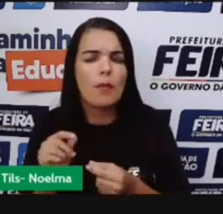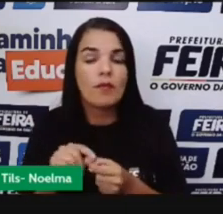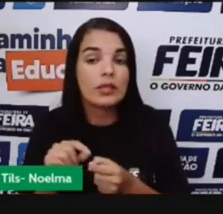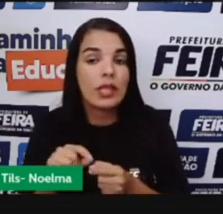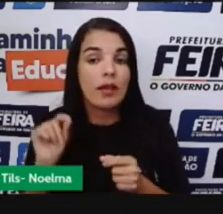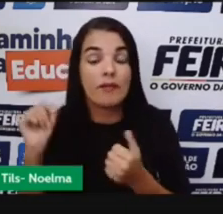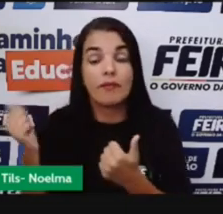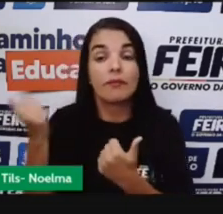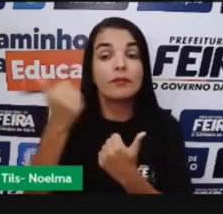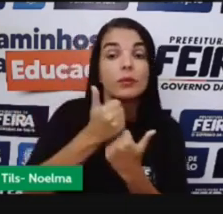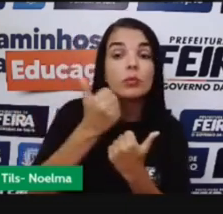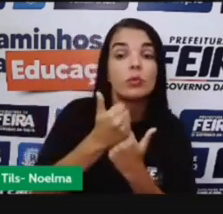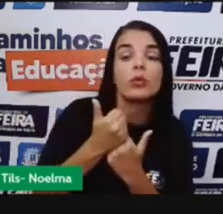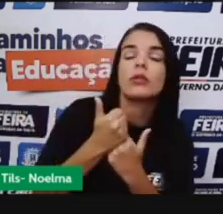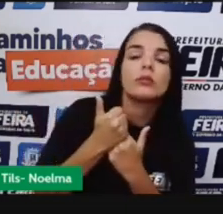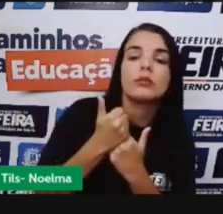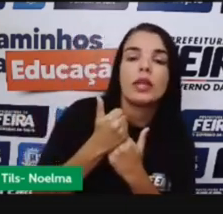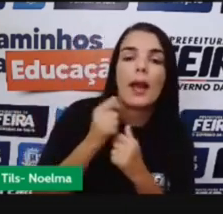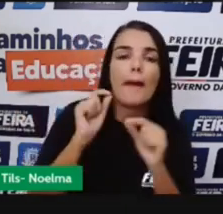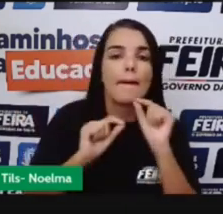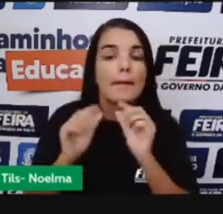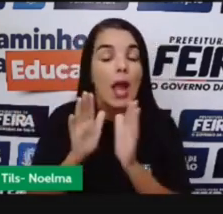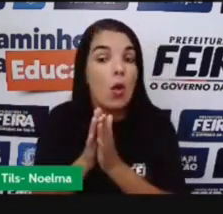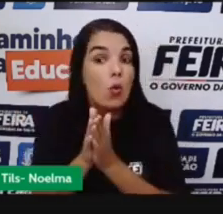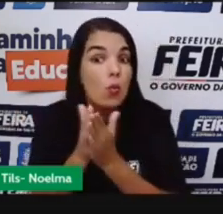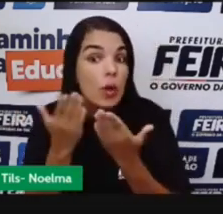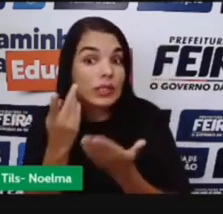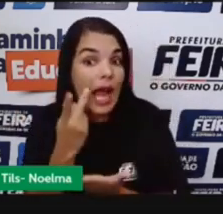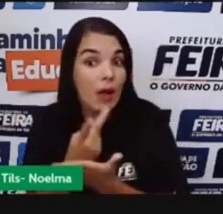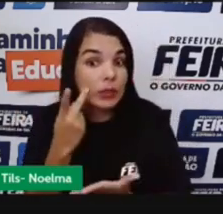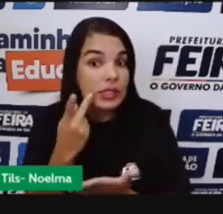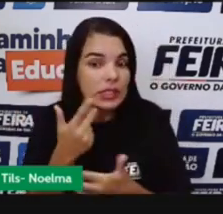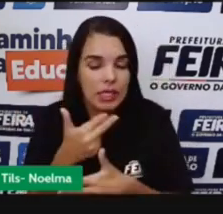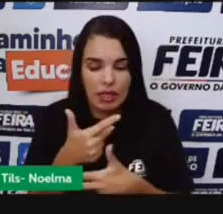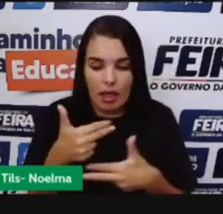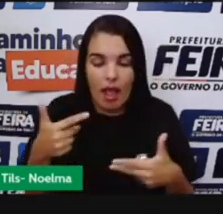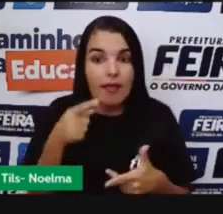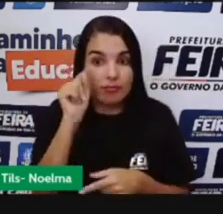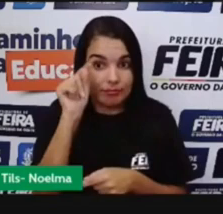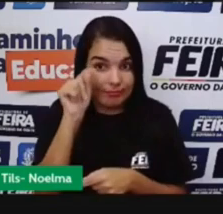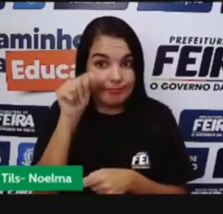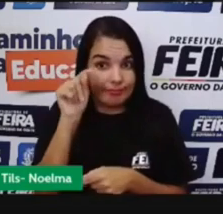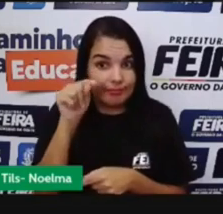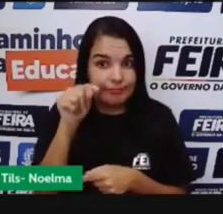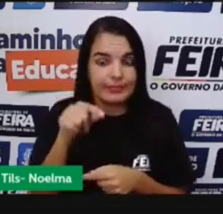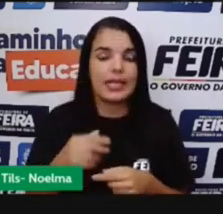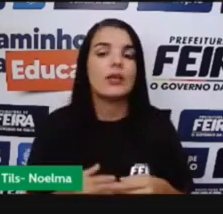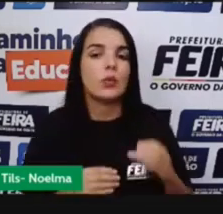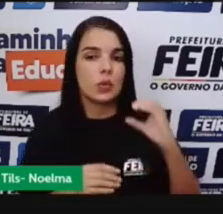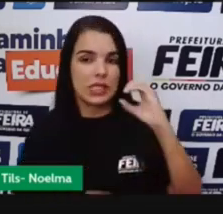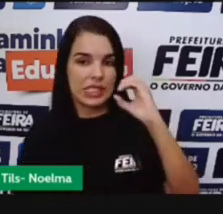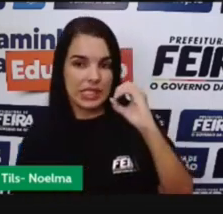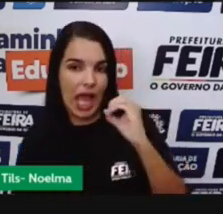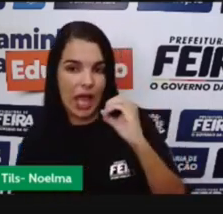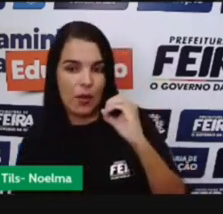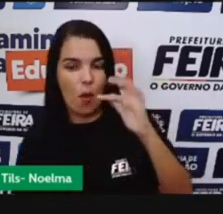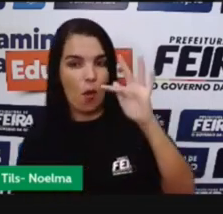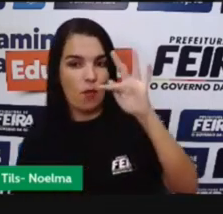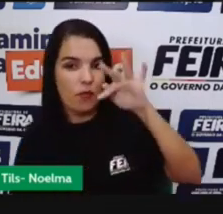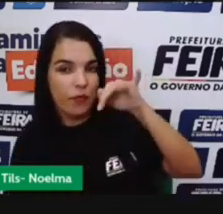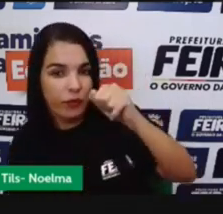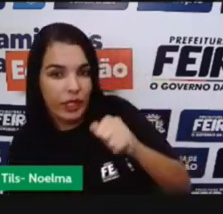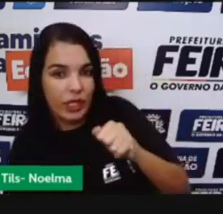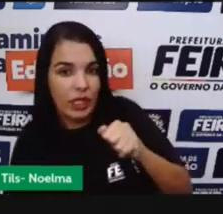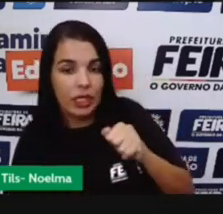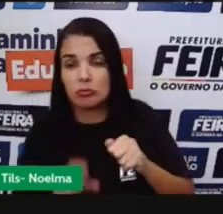ele, então? Quando acontecer esse tipo de situação, e esse zero ele vier no final, você simplesmente